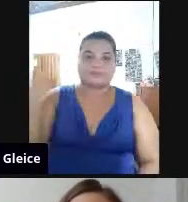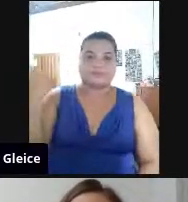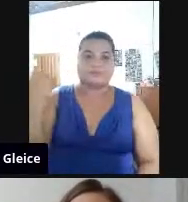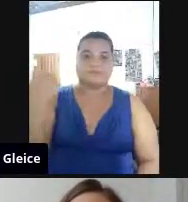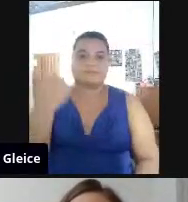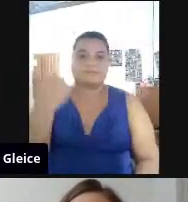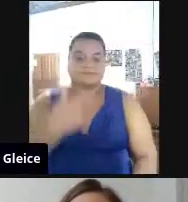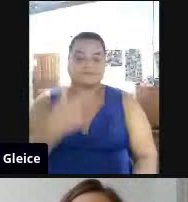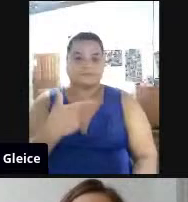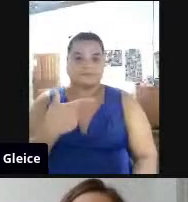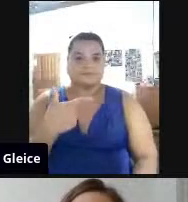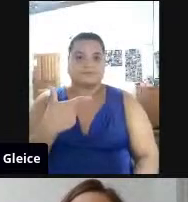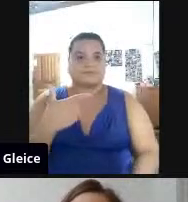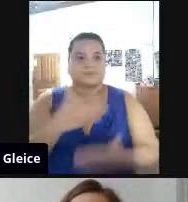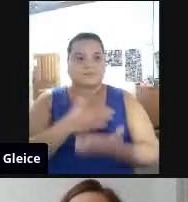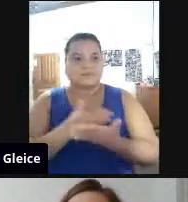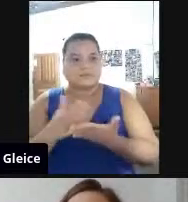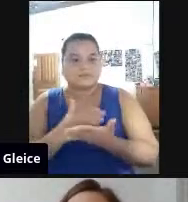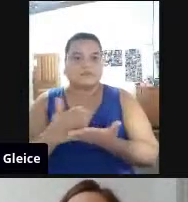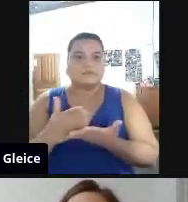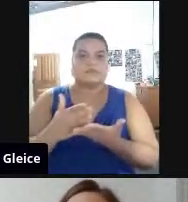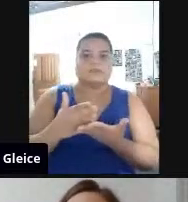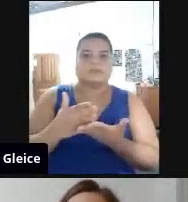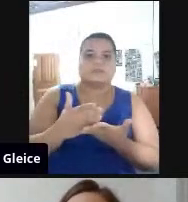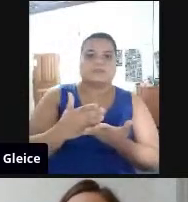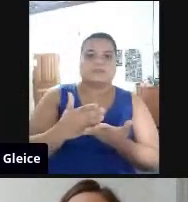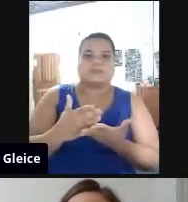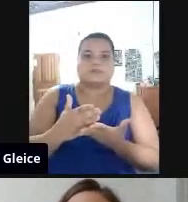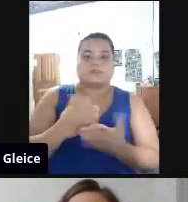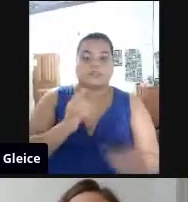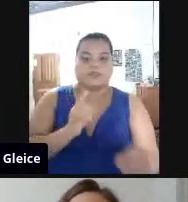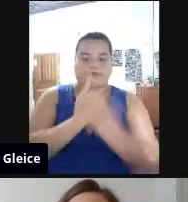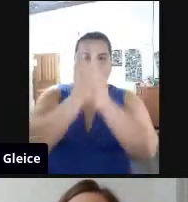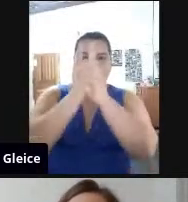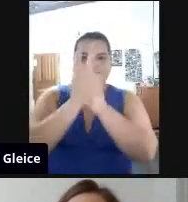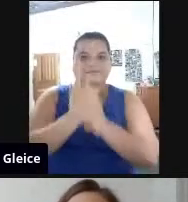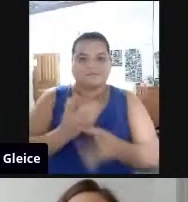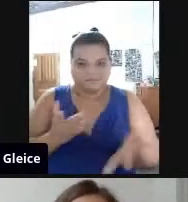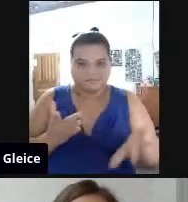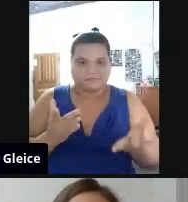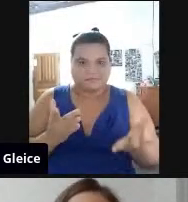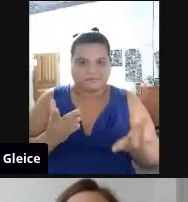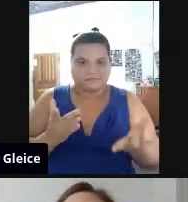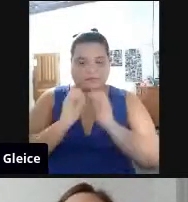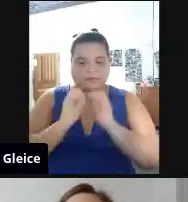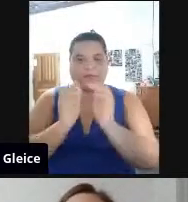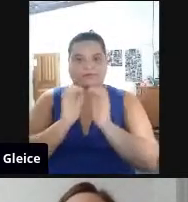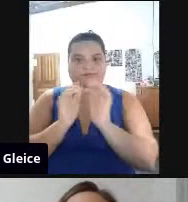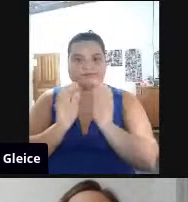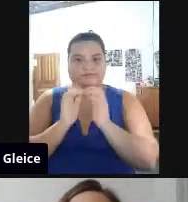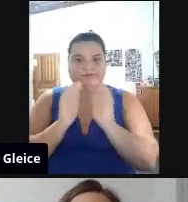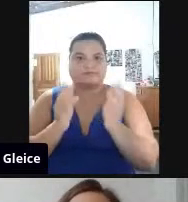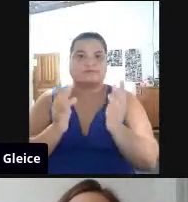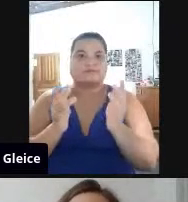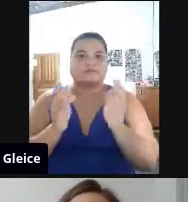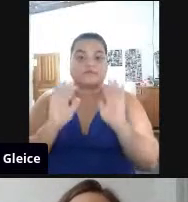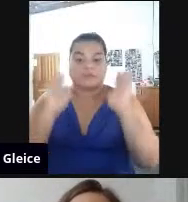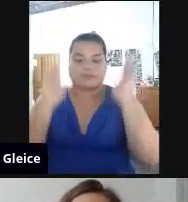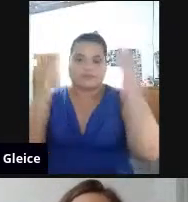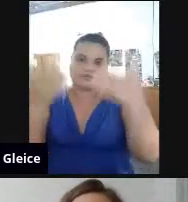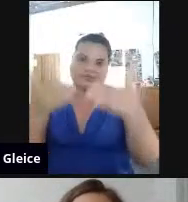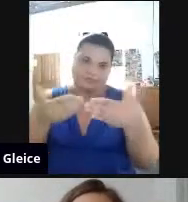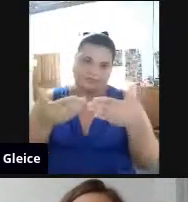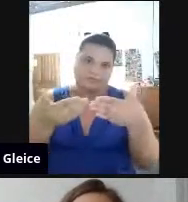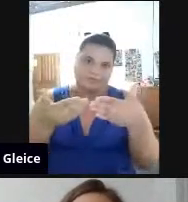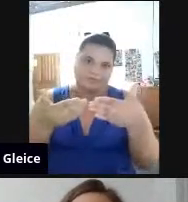esse início, né, do diagnóstico e tratamento, que o meu foco de vida, na verdade, se voltou para esse